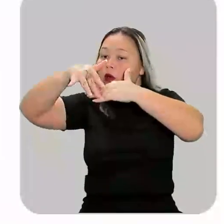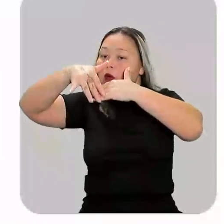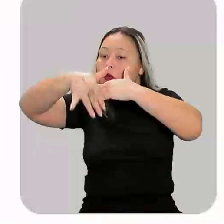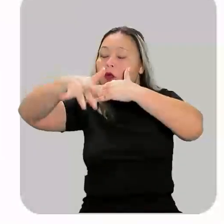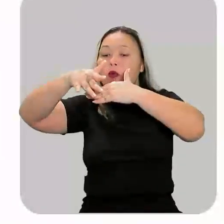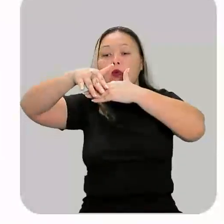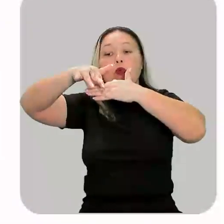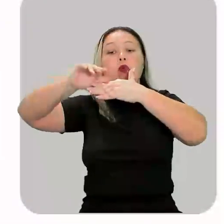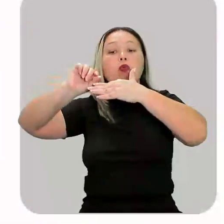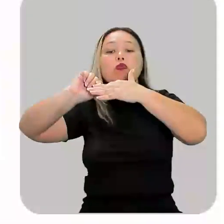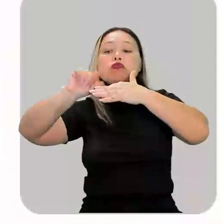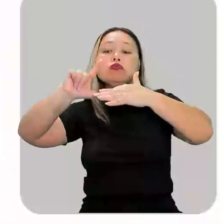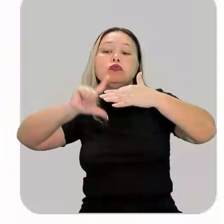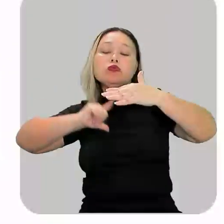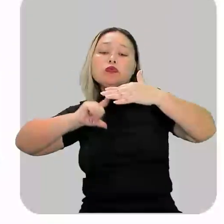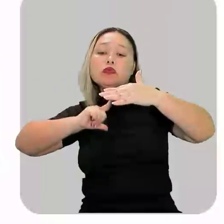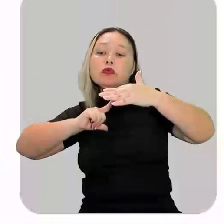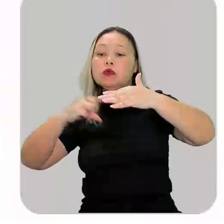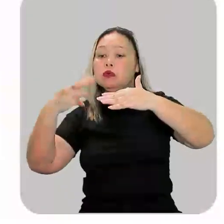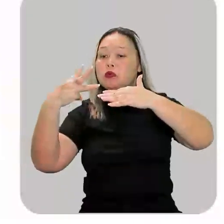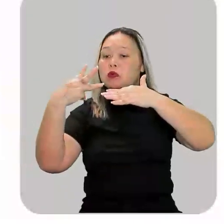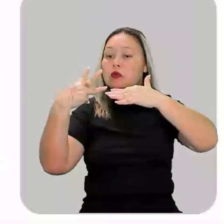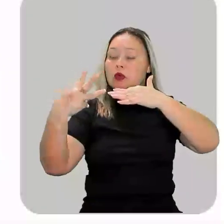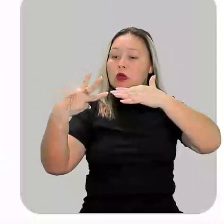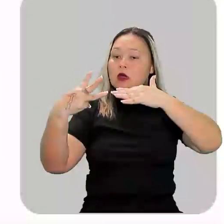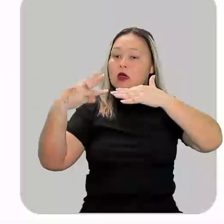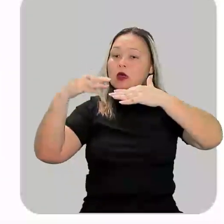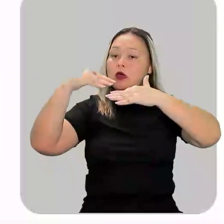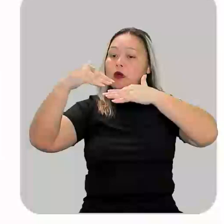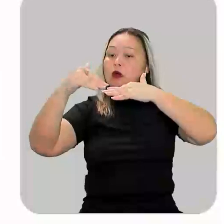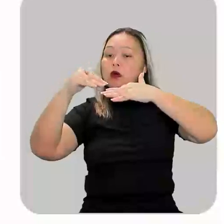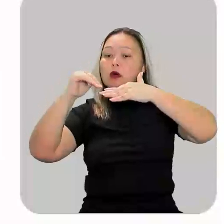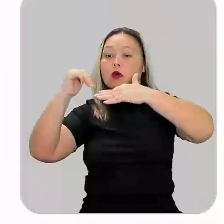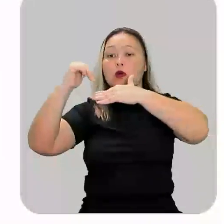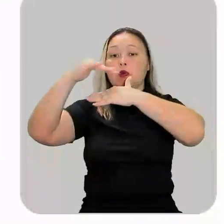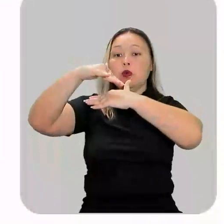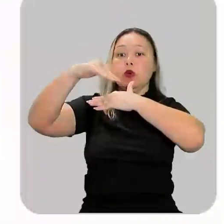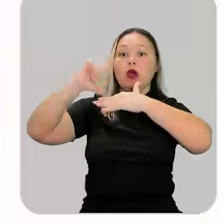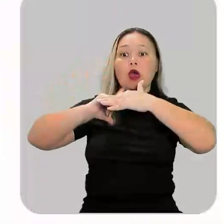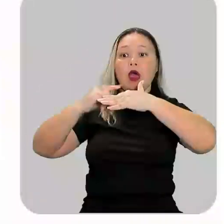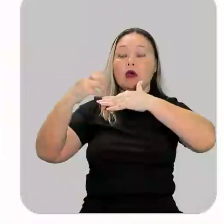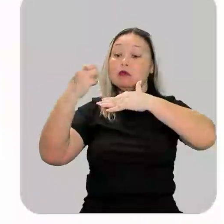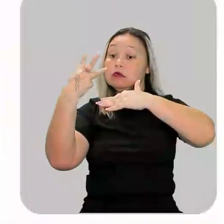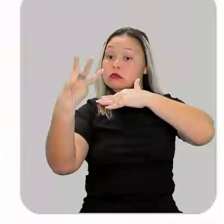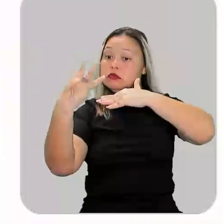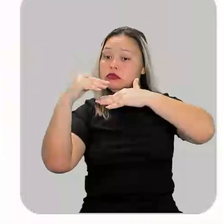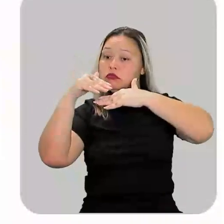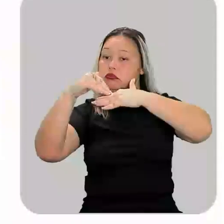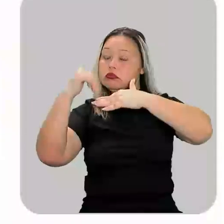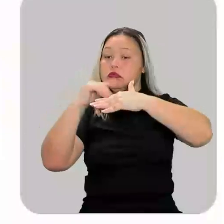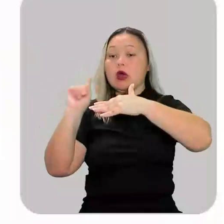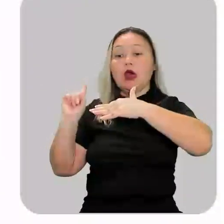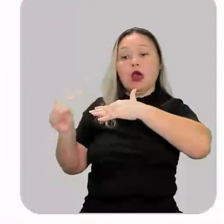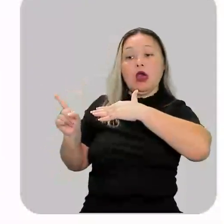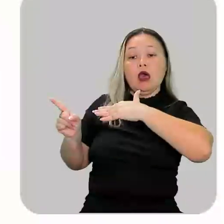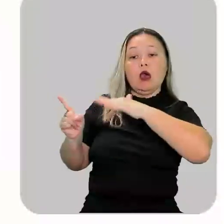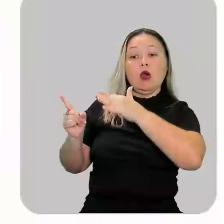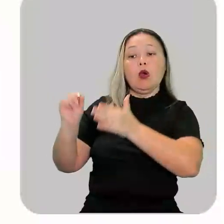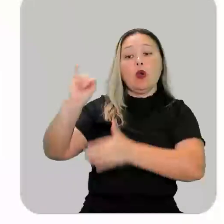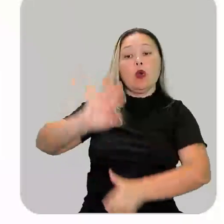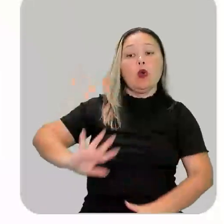um telhado que tem 3 caídas de água, como apresentado